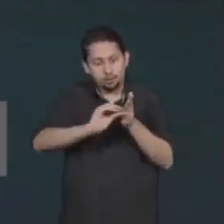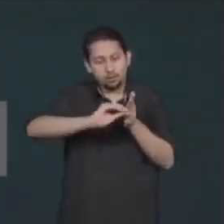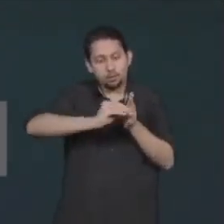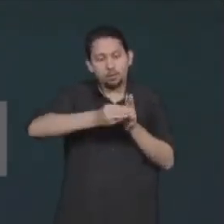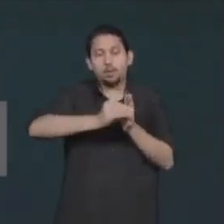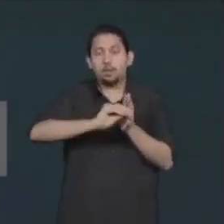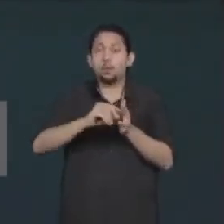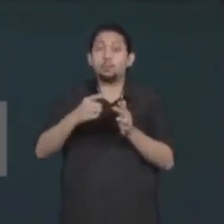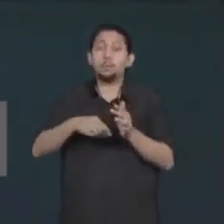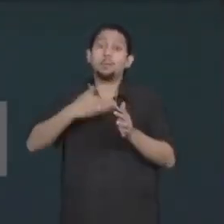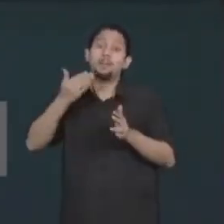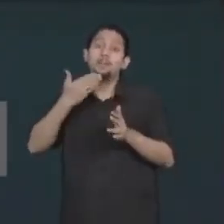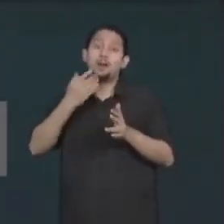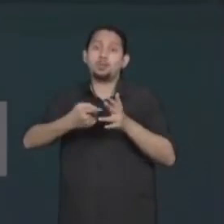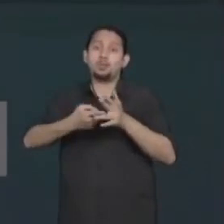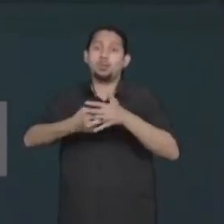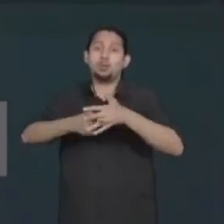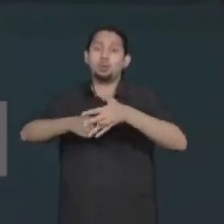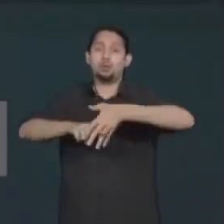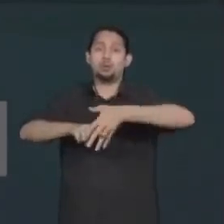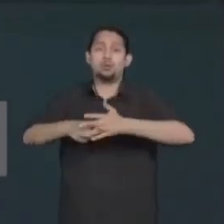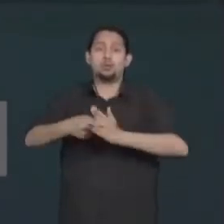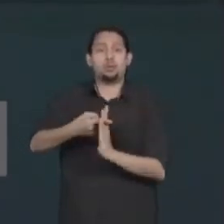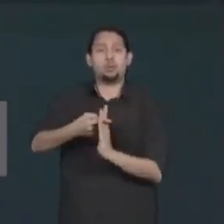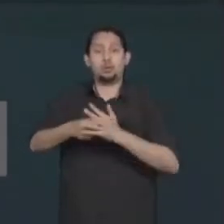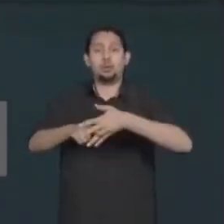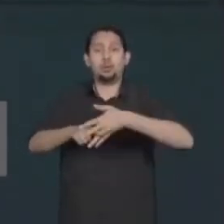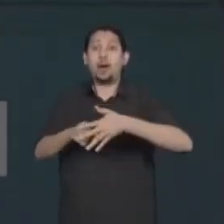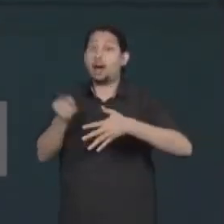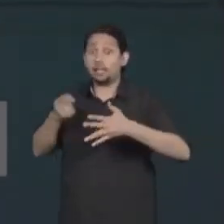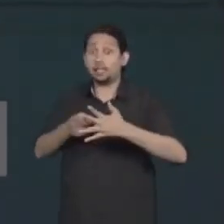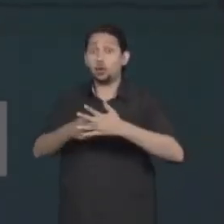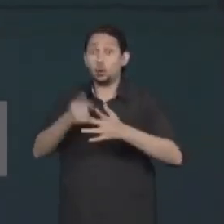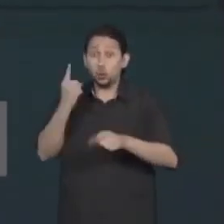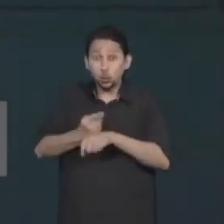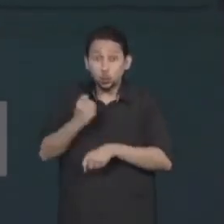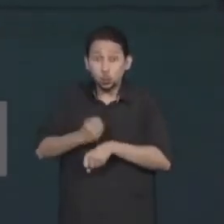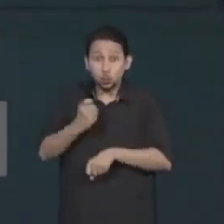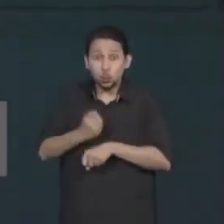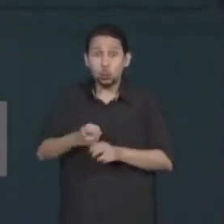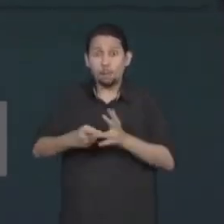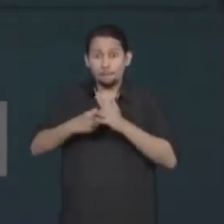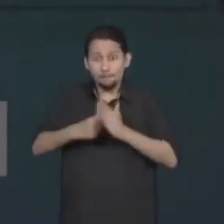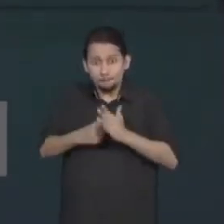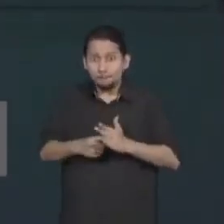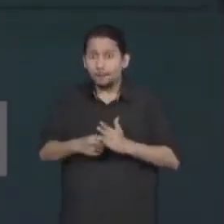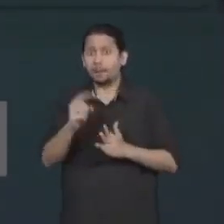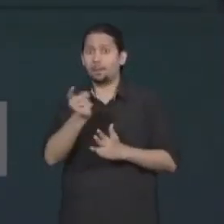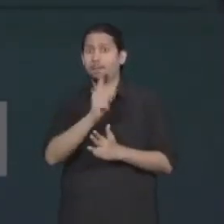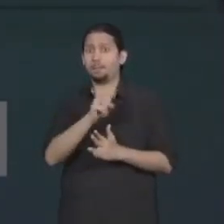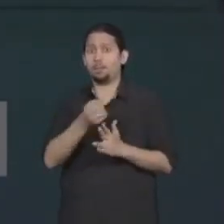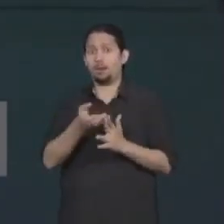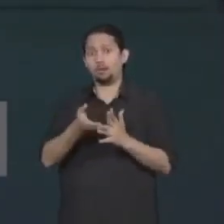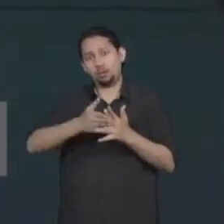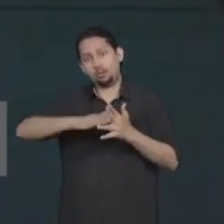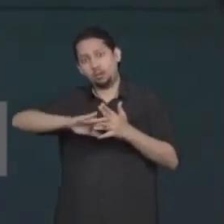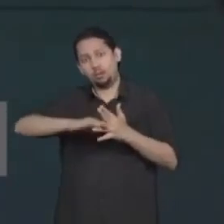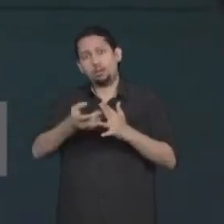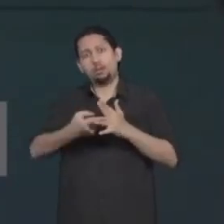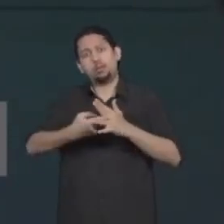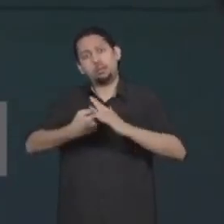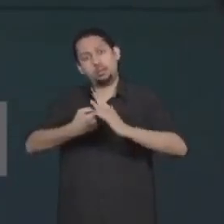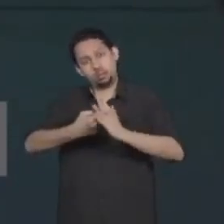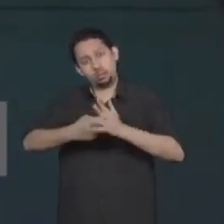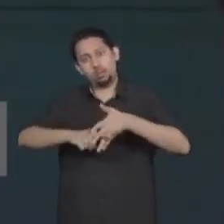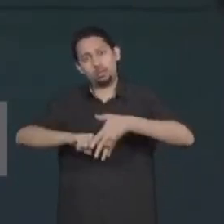a rotação das peças que vão entrar em movimento. Então, esses canudos plásticos você vai colocar nos